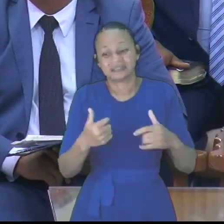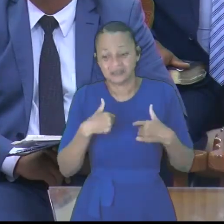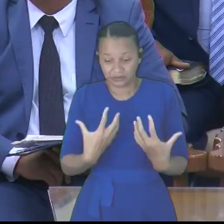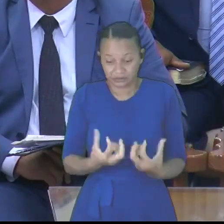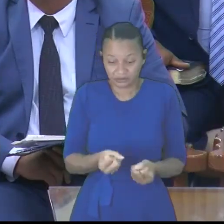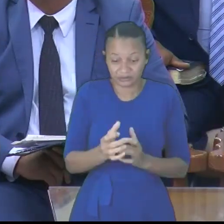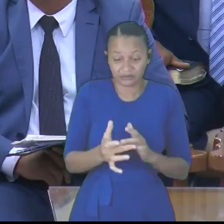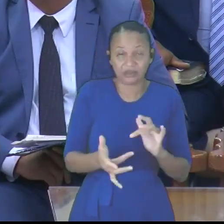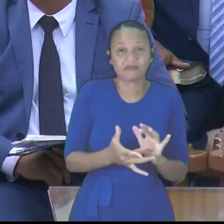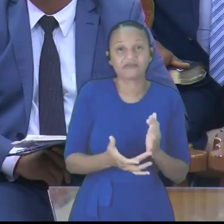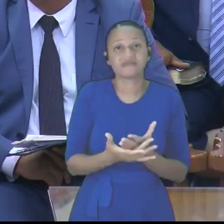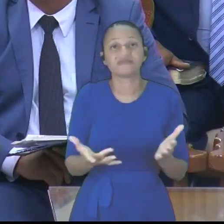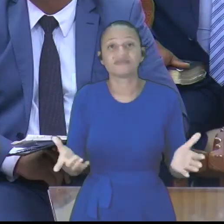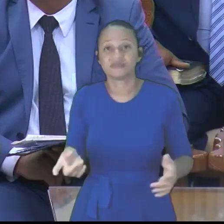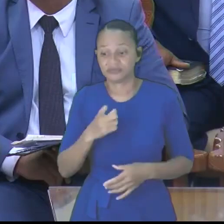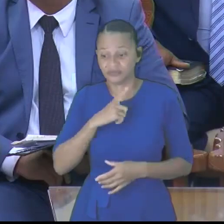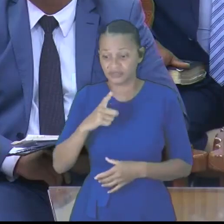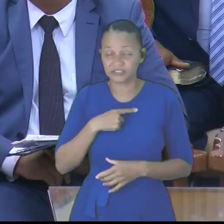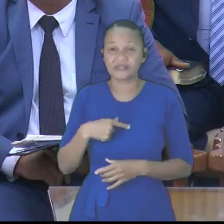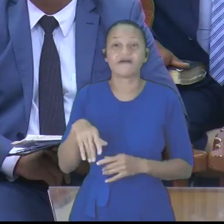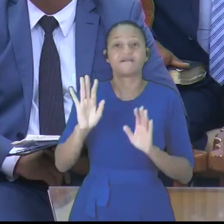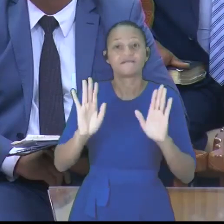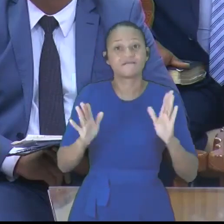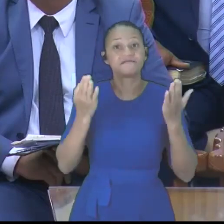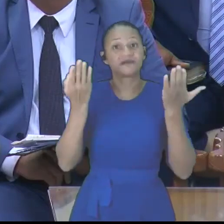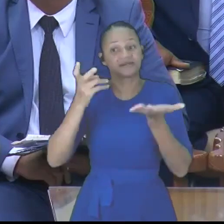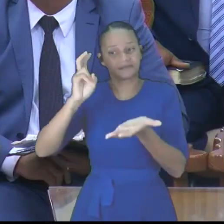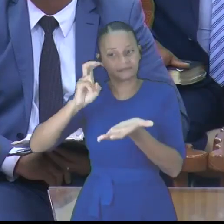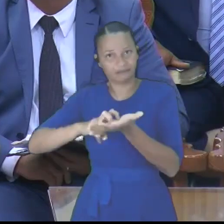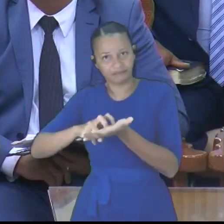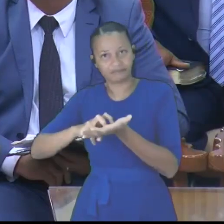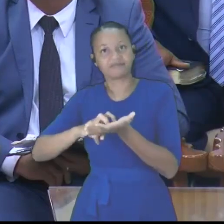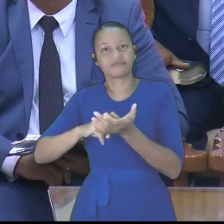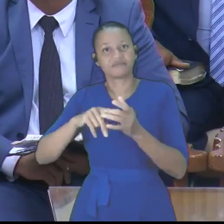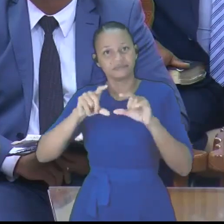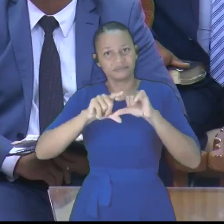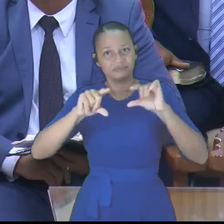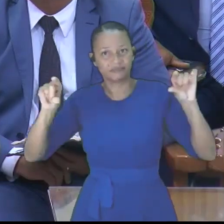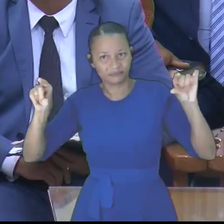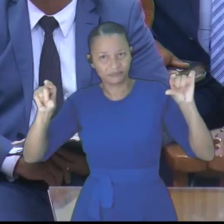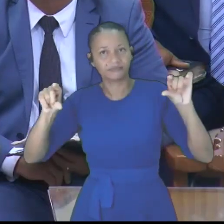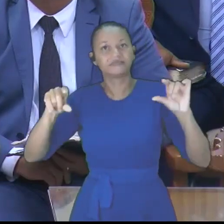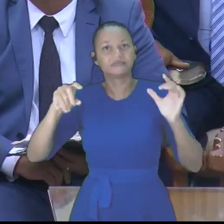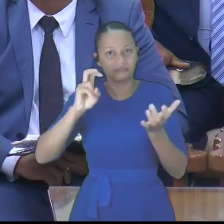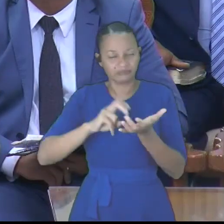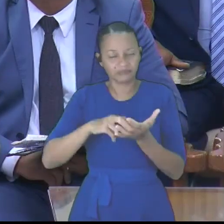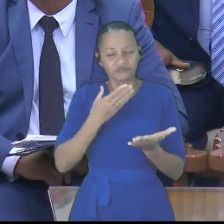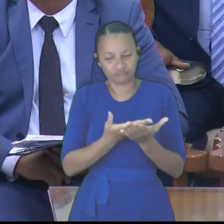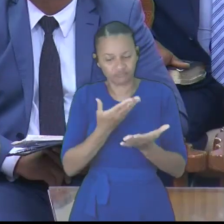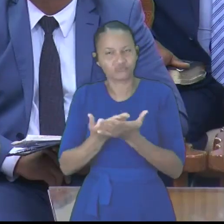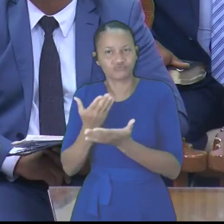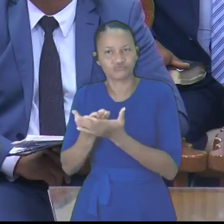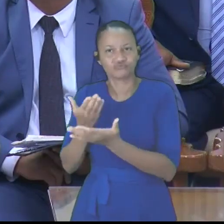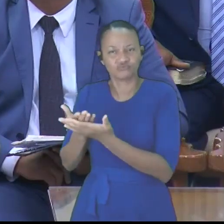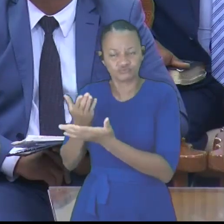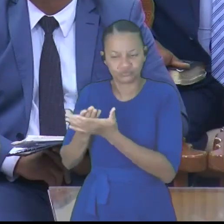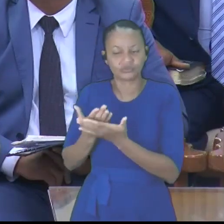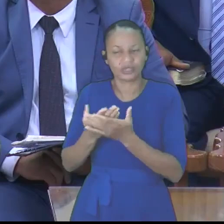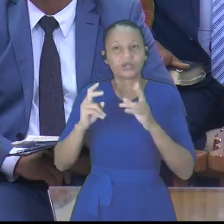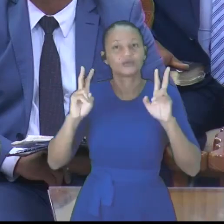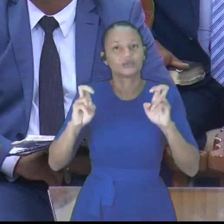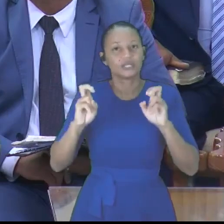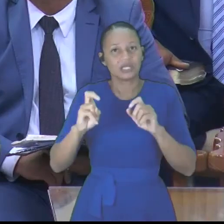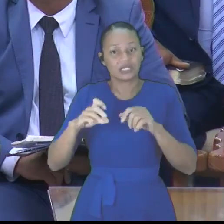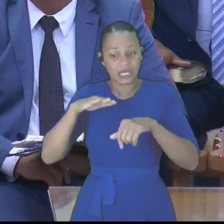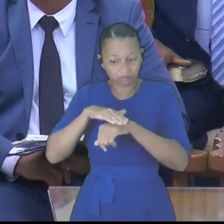aceitei a Cristo, tinha as grandes festas. De dia era o tema da festa. De dia, os estudos bíblicos para a igreja era o tema da